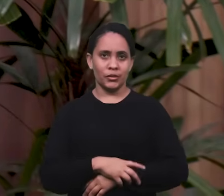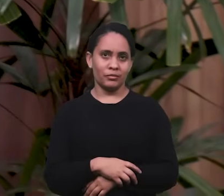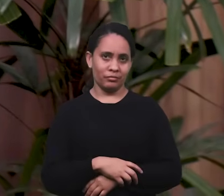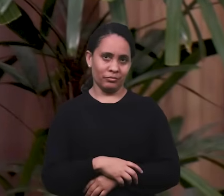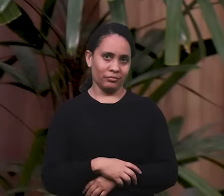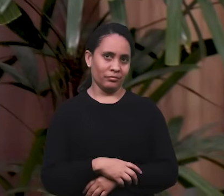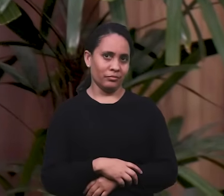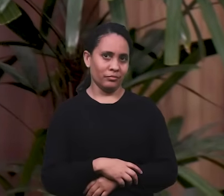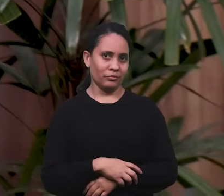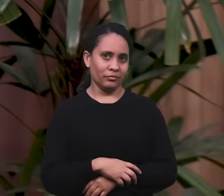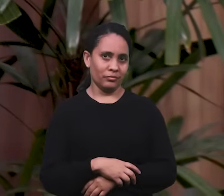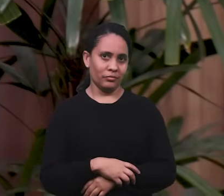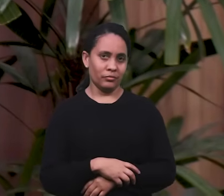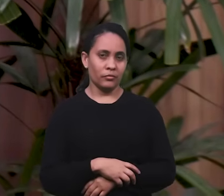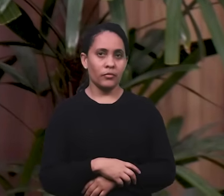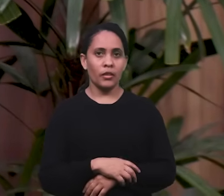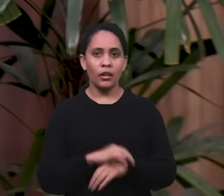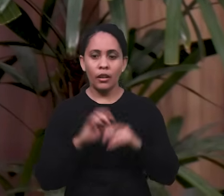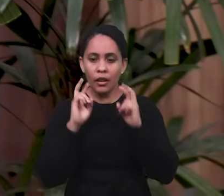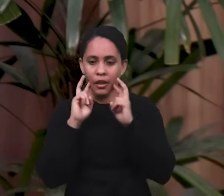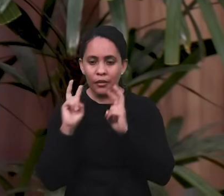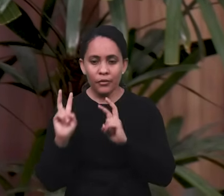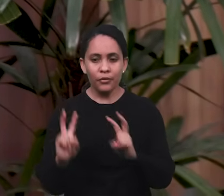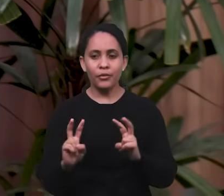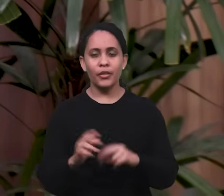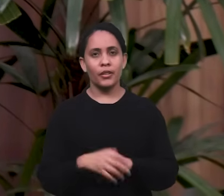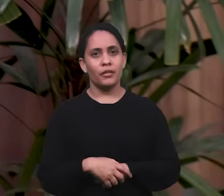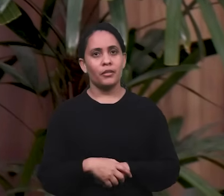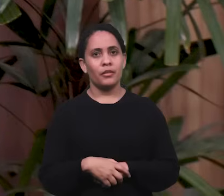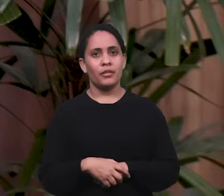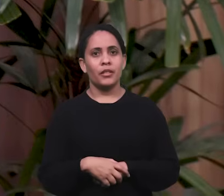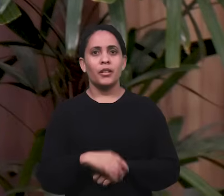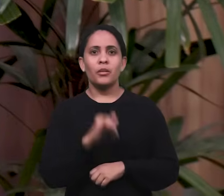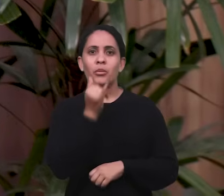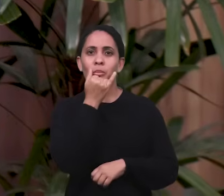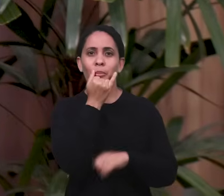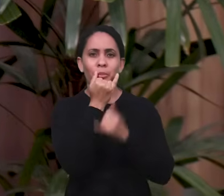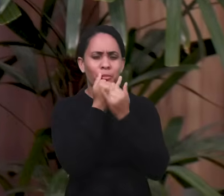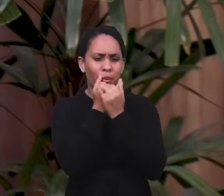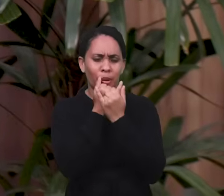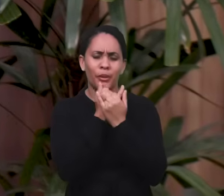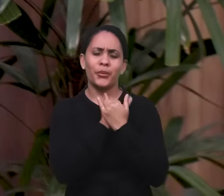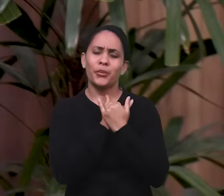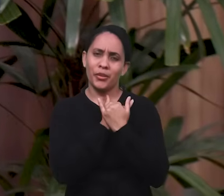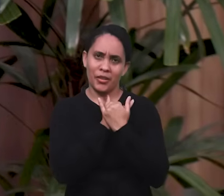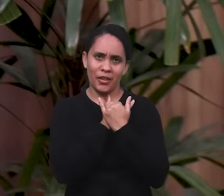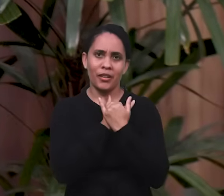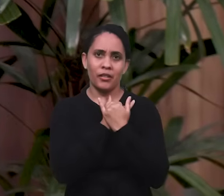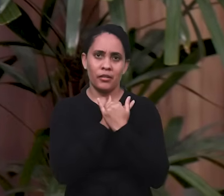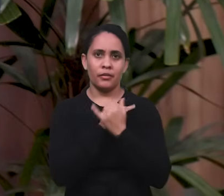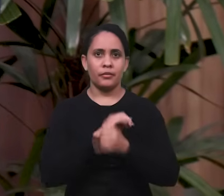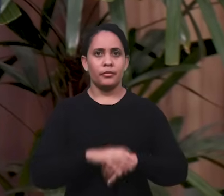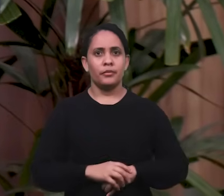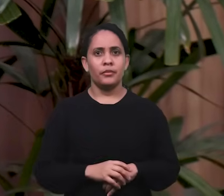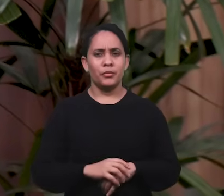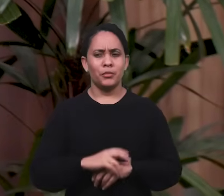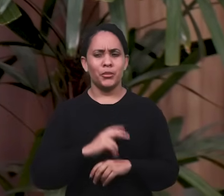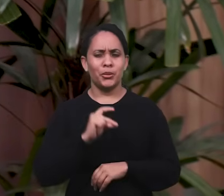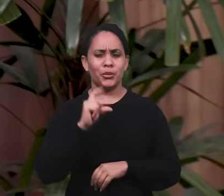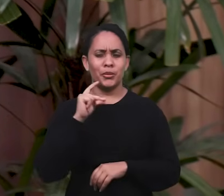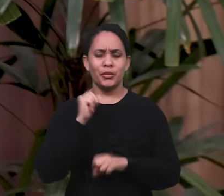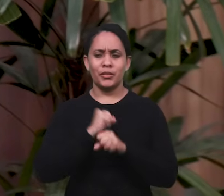tudo. Era José. José viu o pai e o tio se perdoarem, se